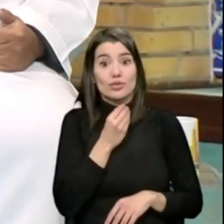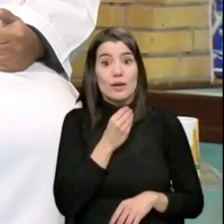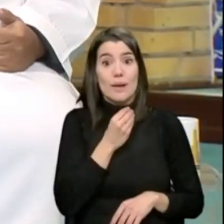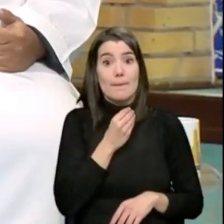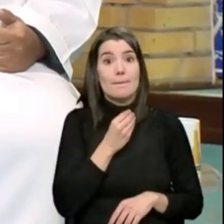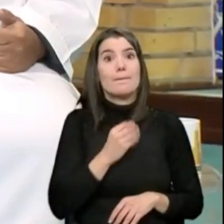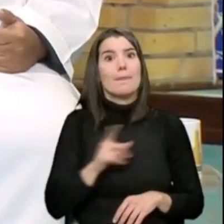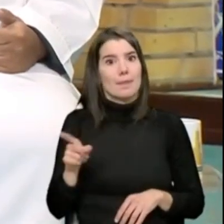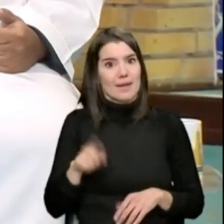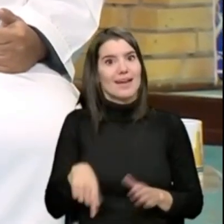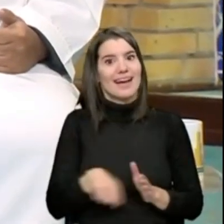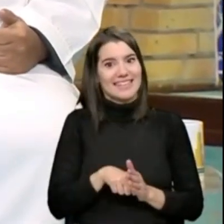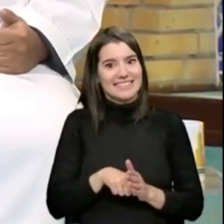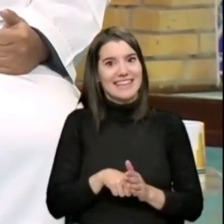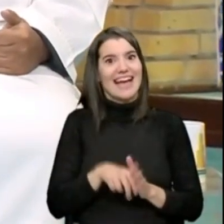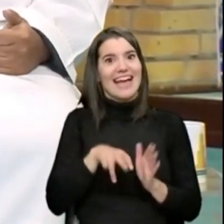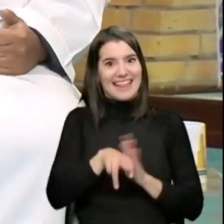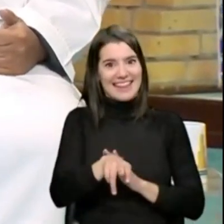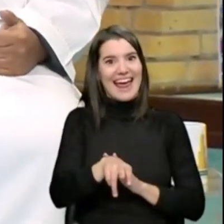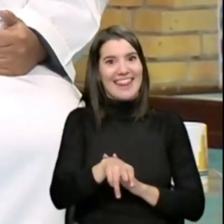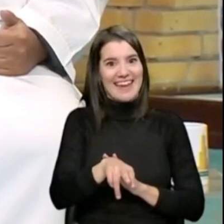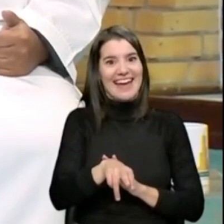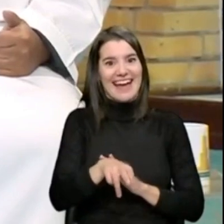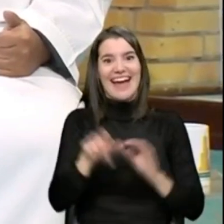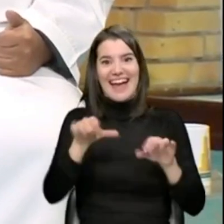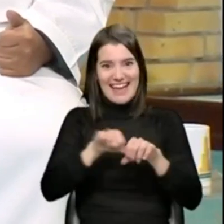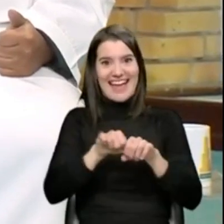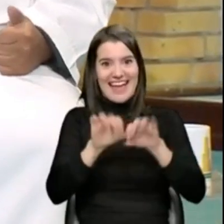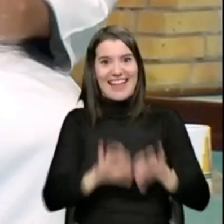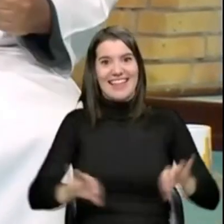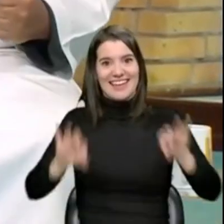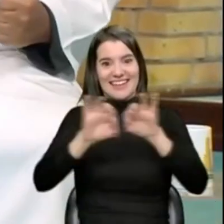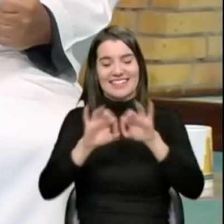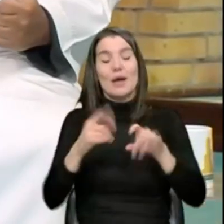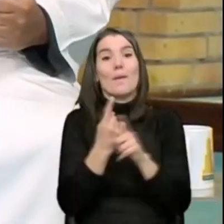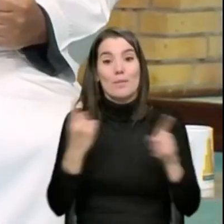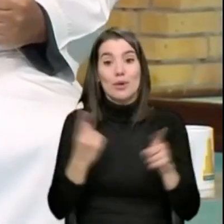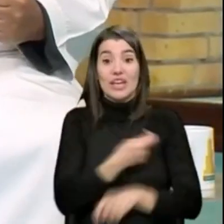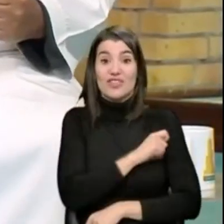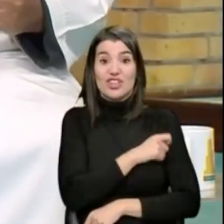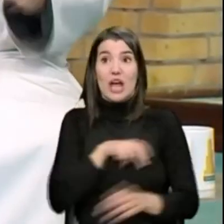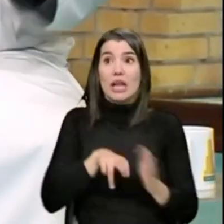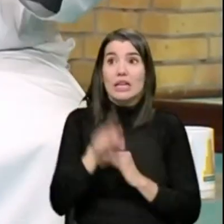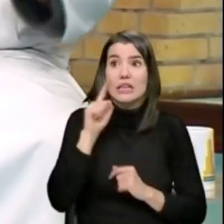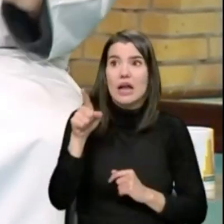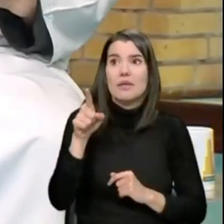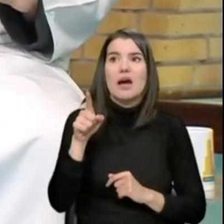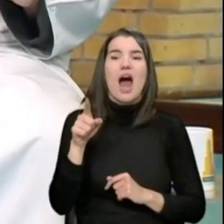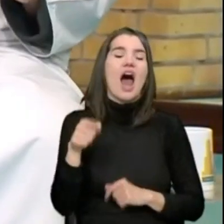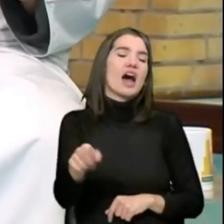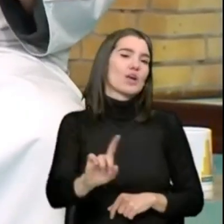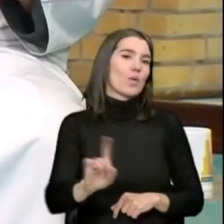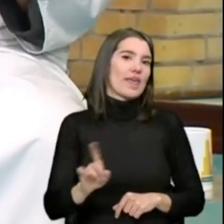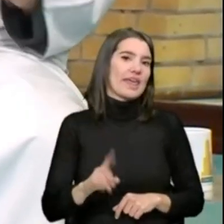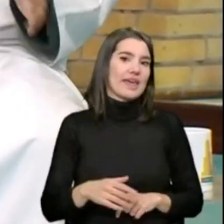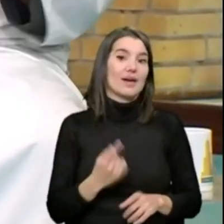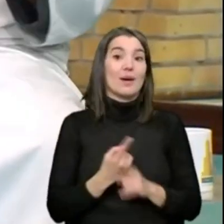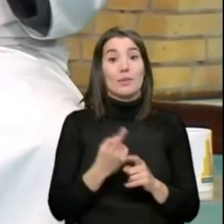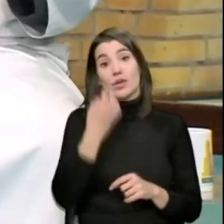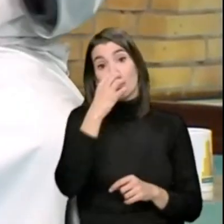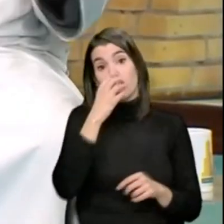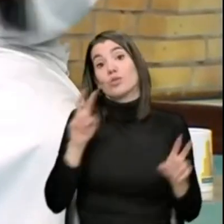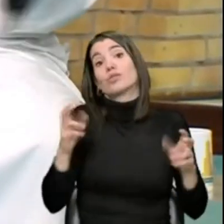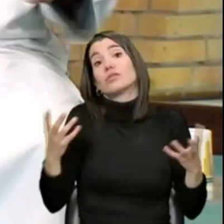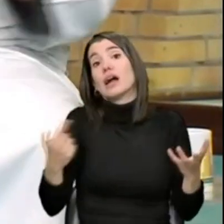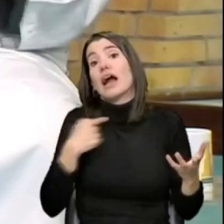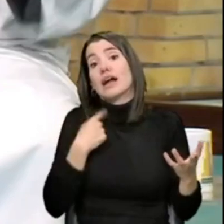de propósito Era alheira? à entrada. Eram as alheiras? Exato. Sabe porquê? Porque o fiscal, quando entrasse, dizia, eles não são. Porquê? Porque o porco era